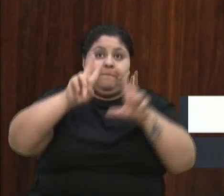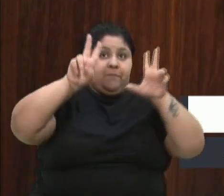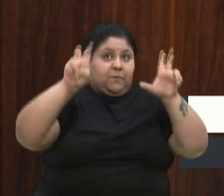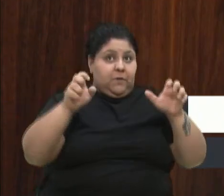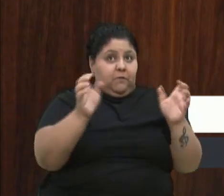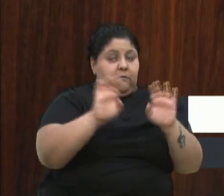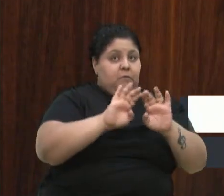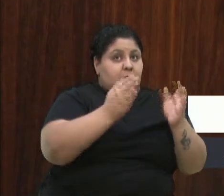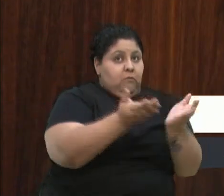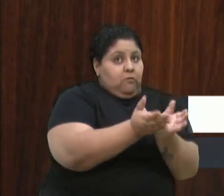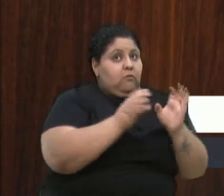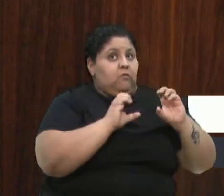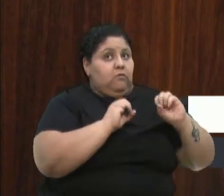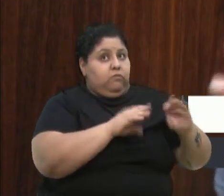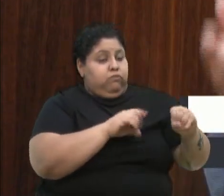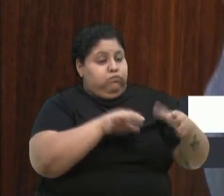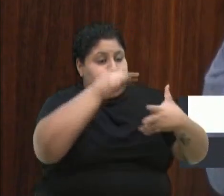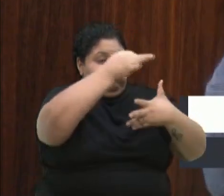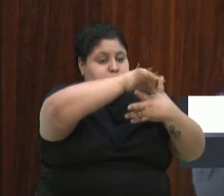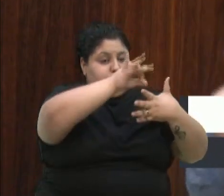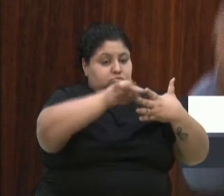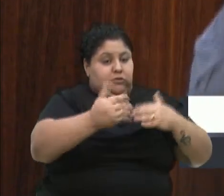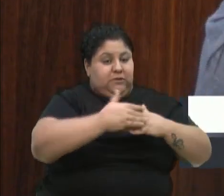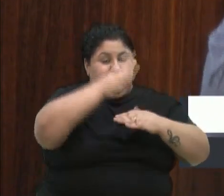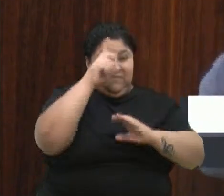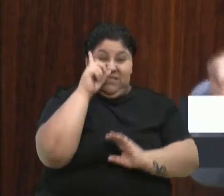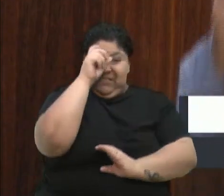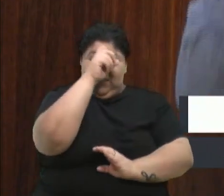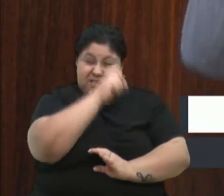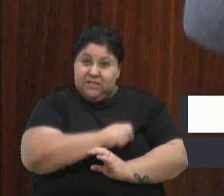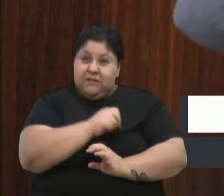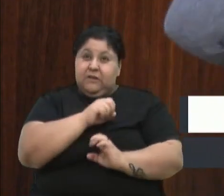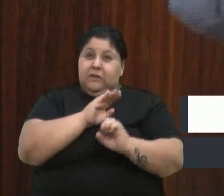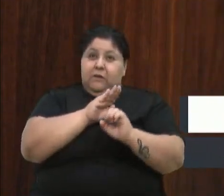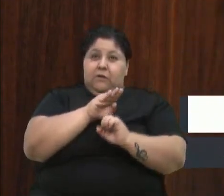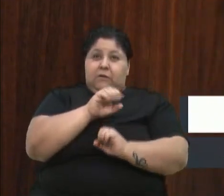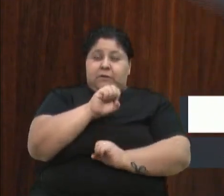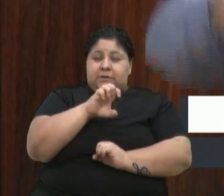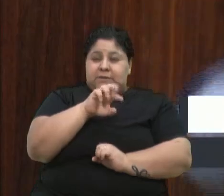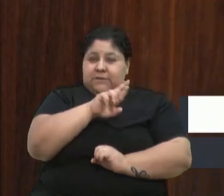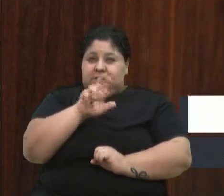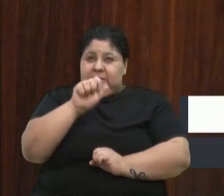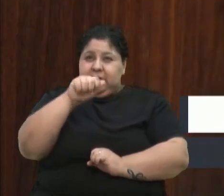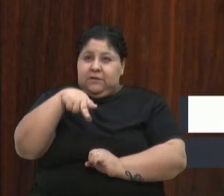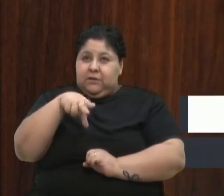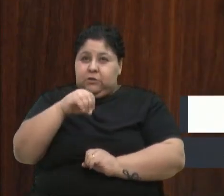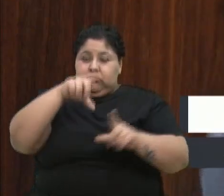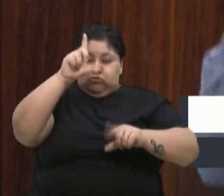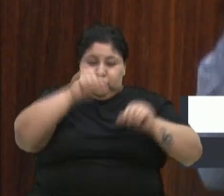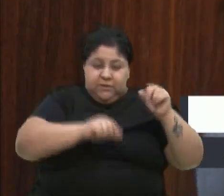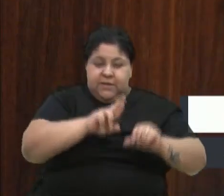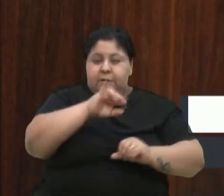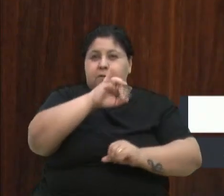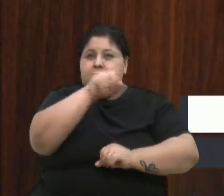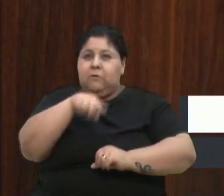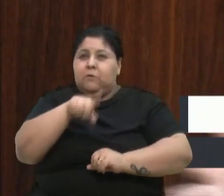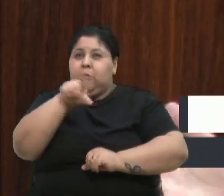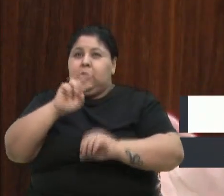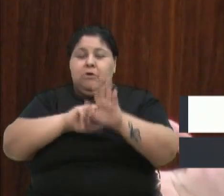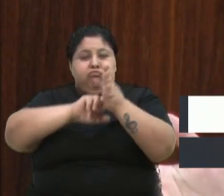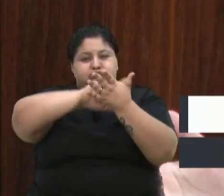zoneamento. Mas eu começo a me preocupar. Sua parte, vereador Lucas. Olha, vereador Bressan, o senhor está falando, me atentei, né? O